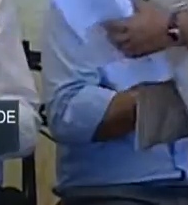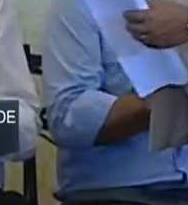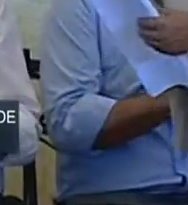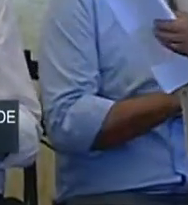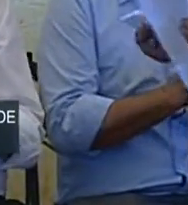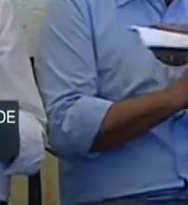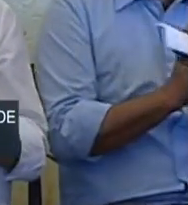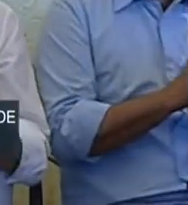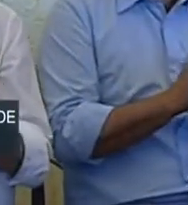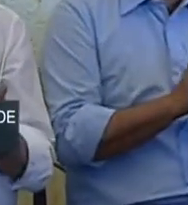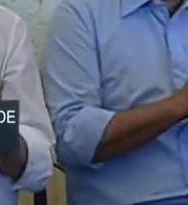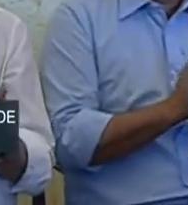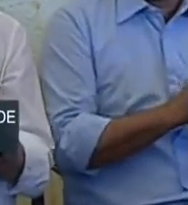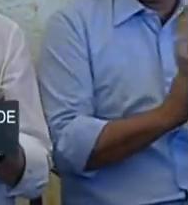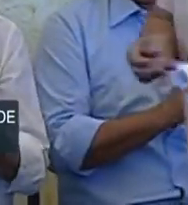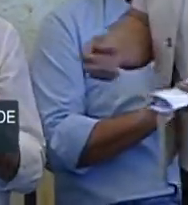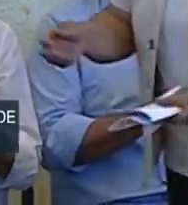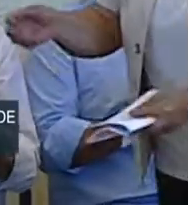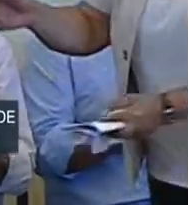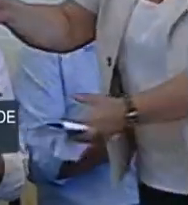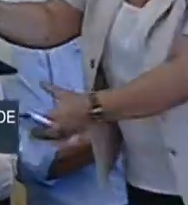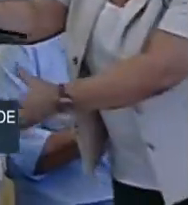E aí